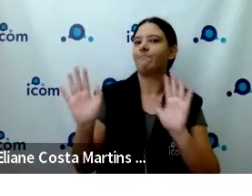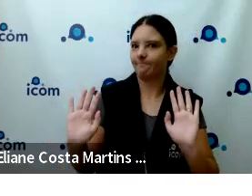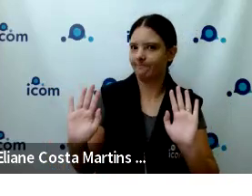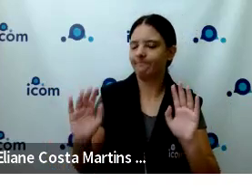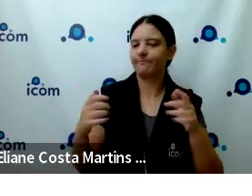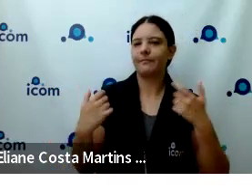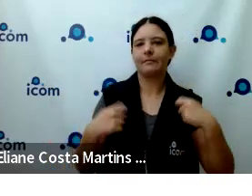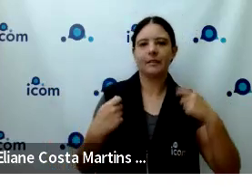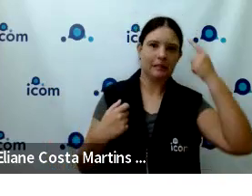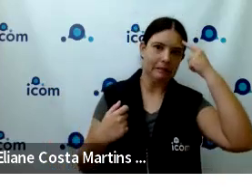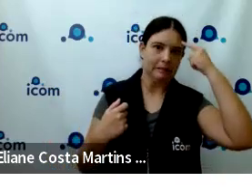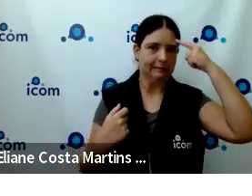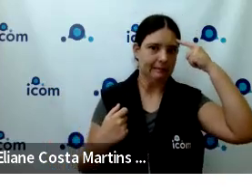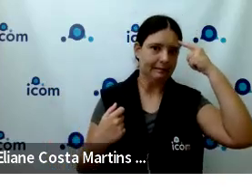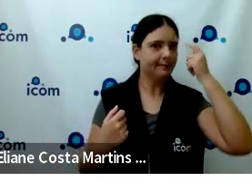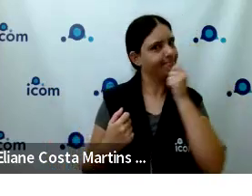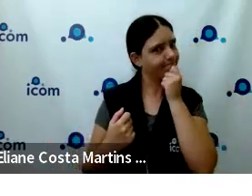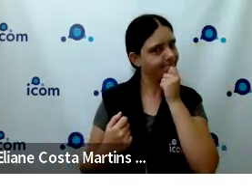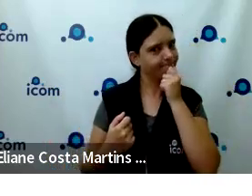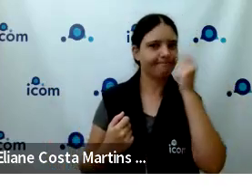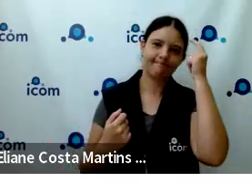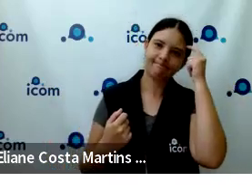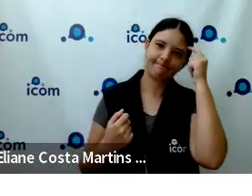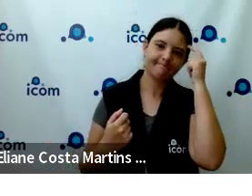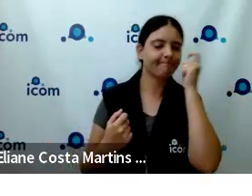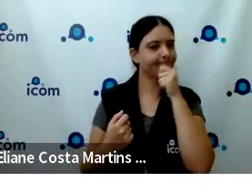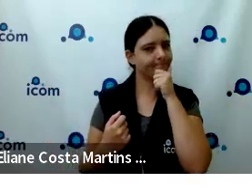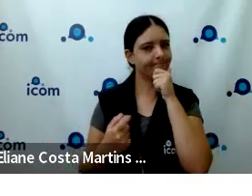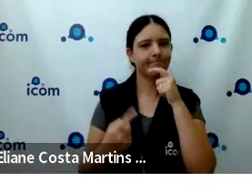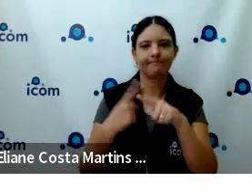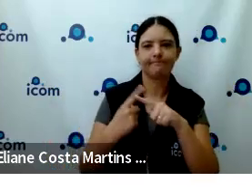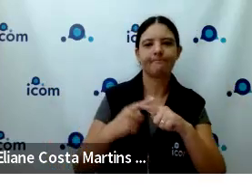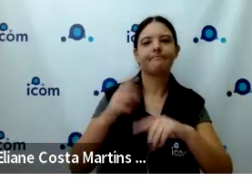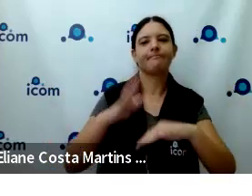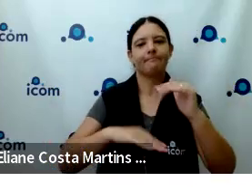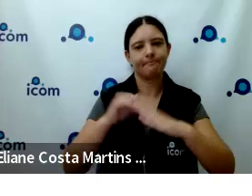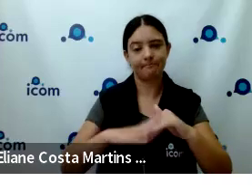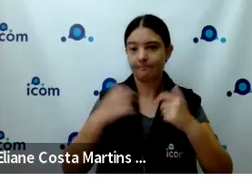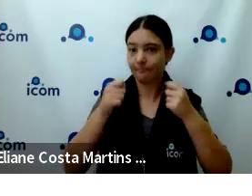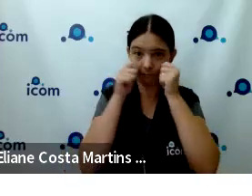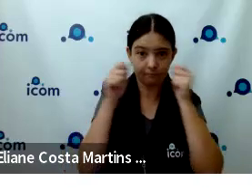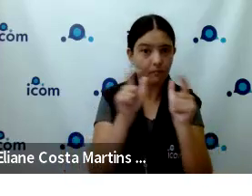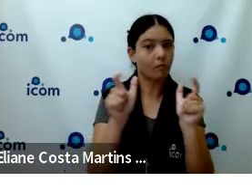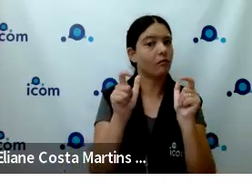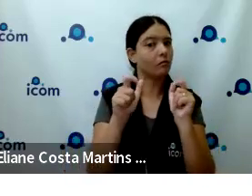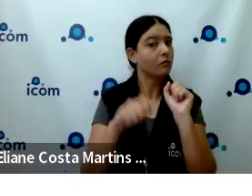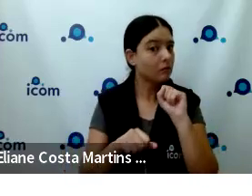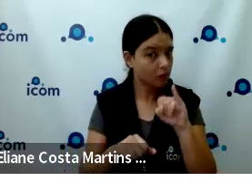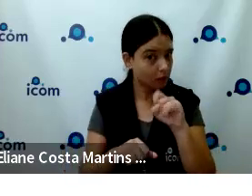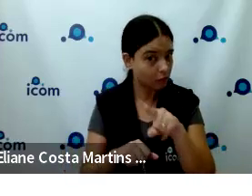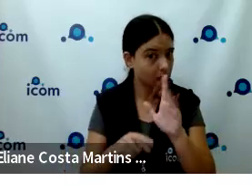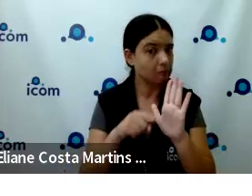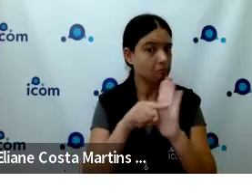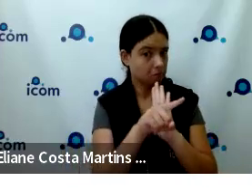de impugnar. Inclusive, existe a prática da fiscalização alertar o contribuinte: olha, se você questionar isso